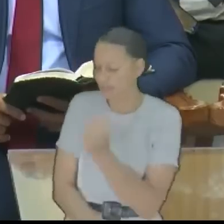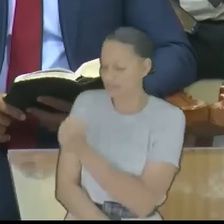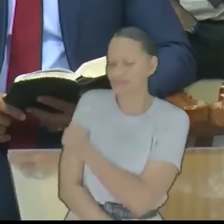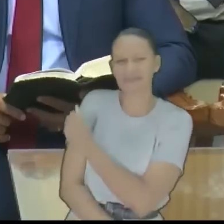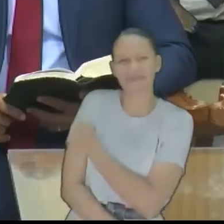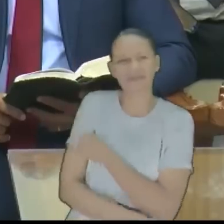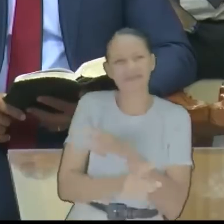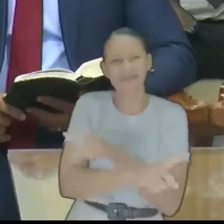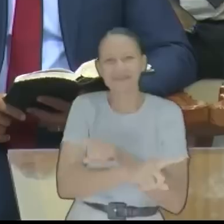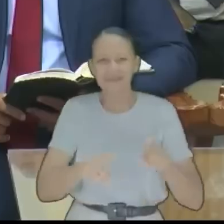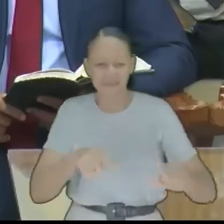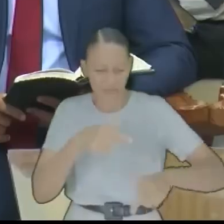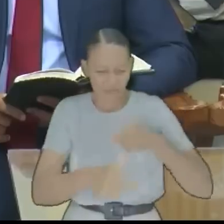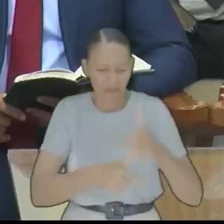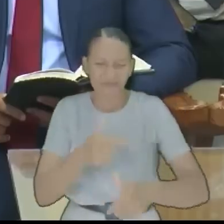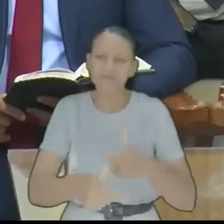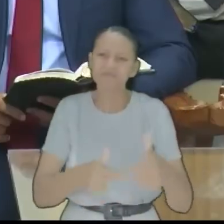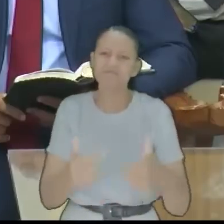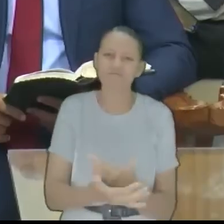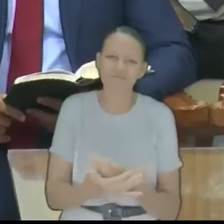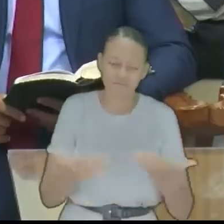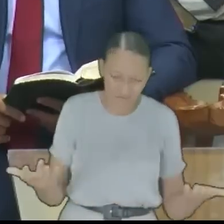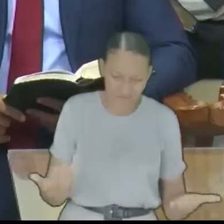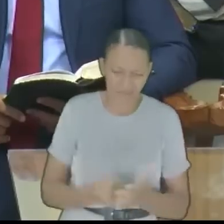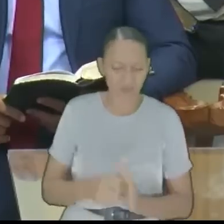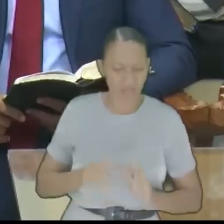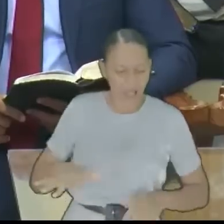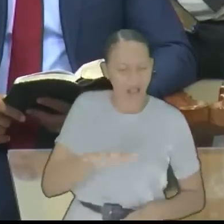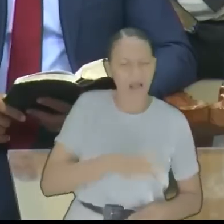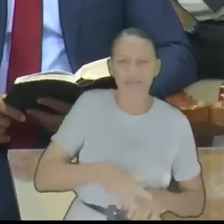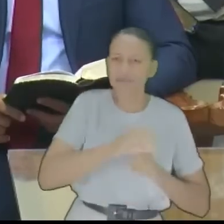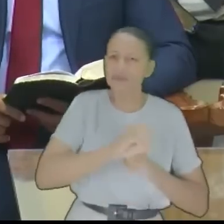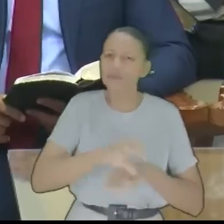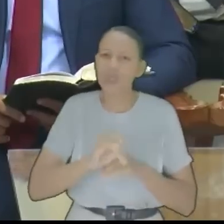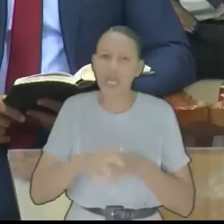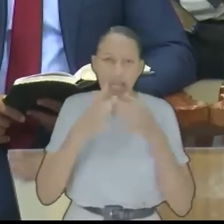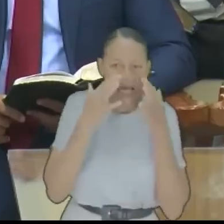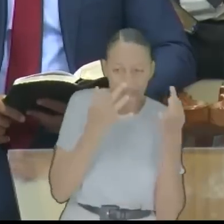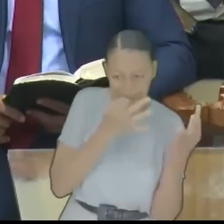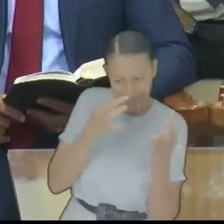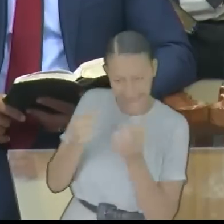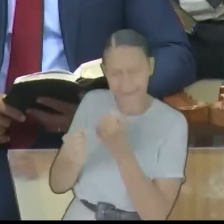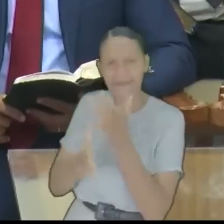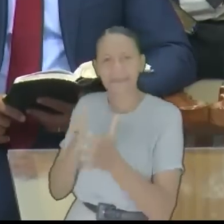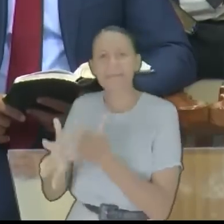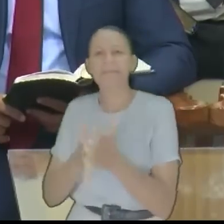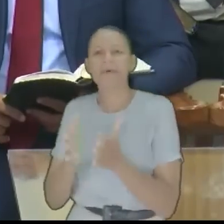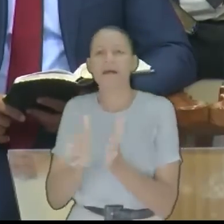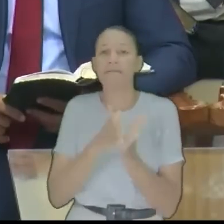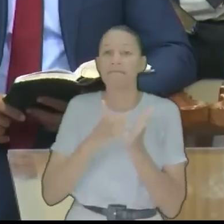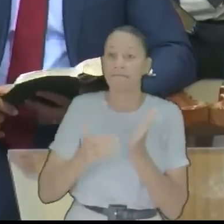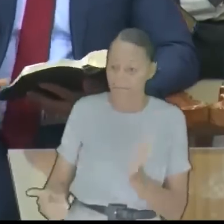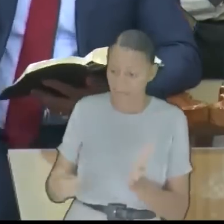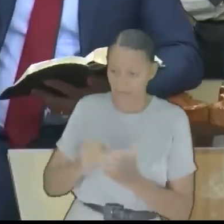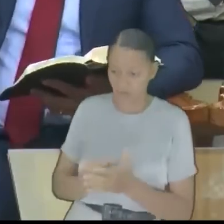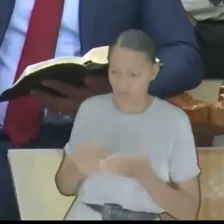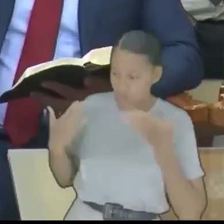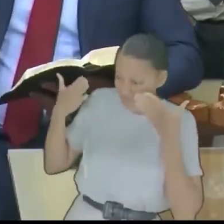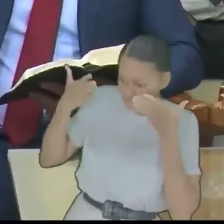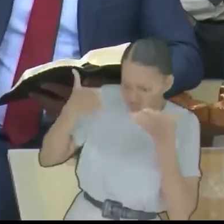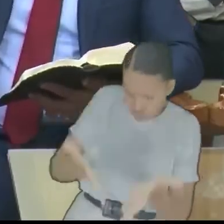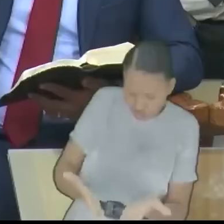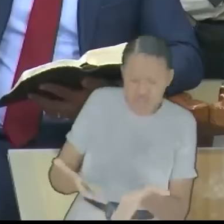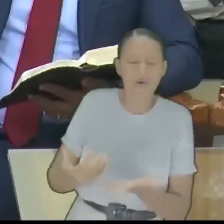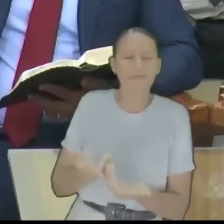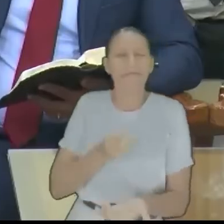escolas, vocês que trabalham, vocês que são da educação. Escute aqui, a Bíblia diz que com a vinda do Messias,